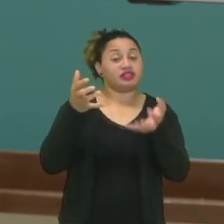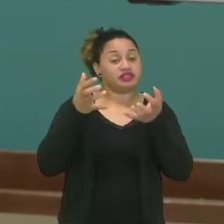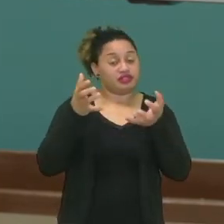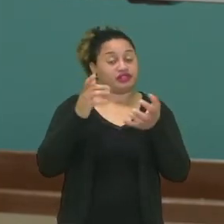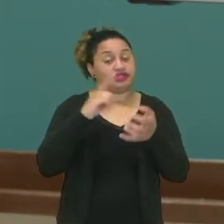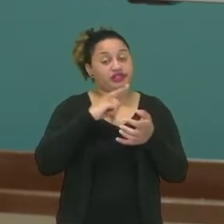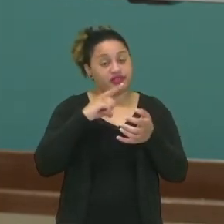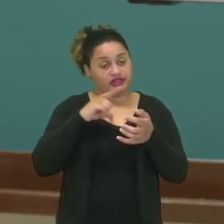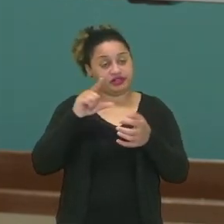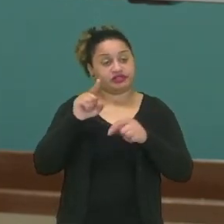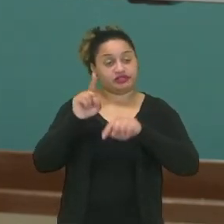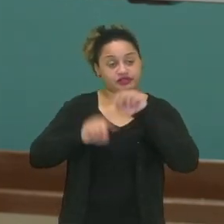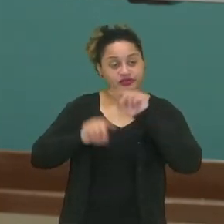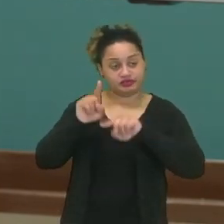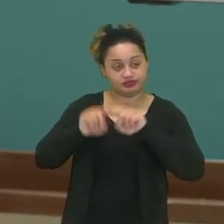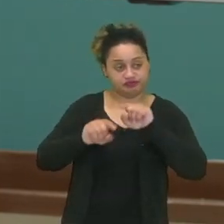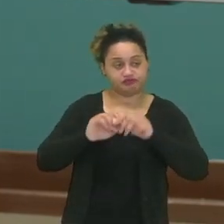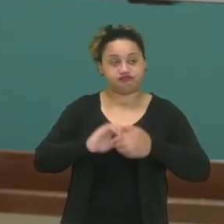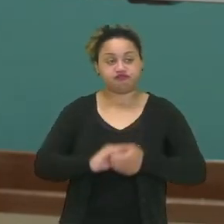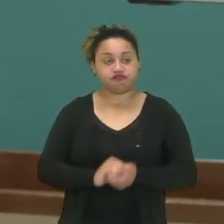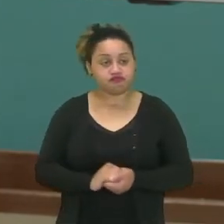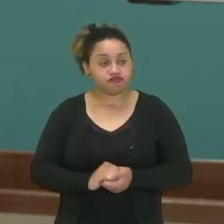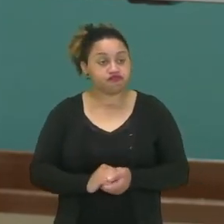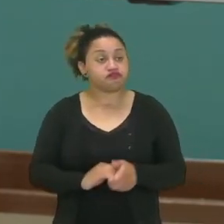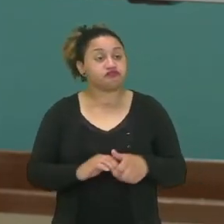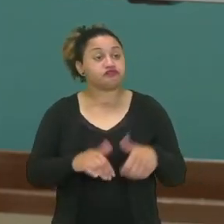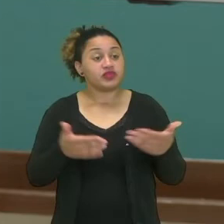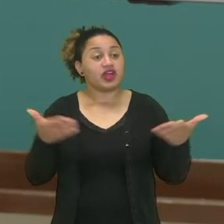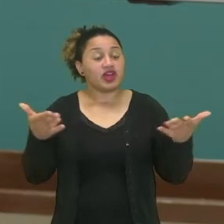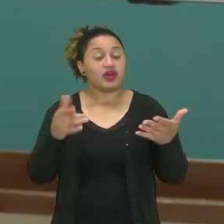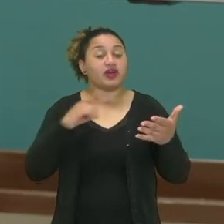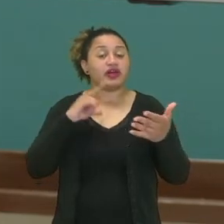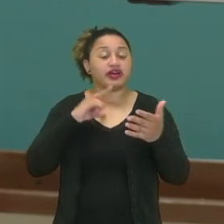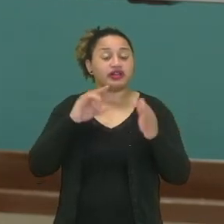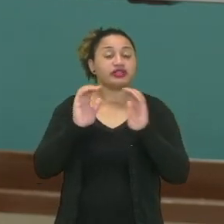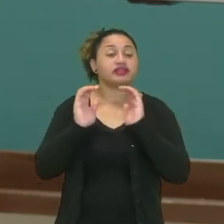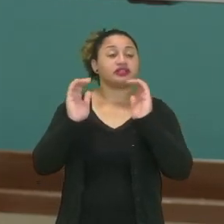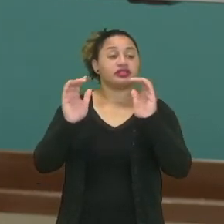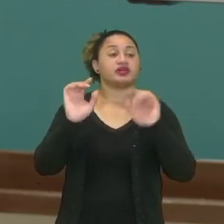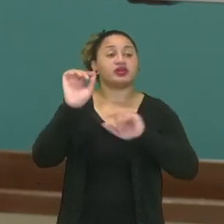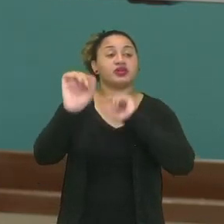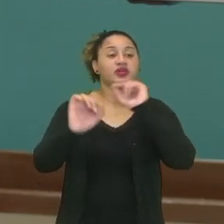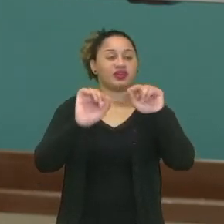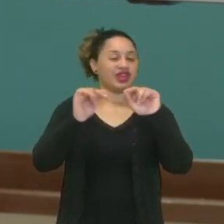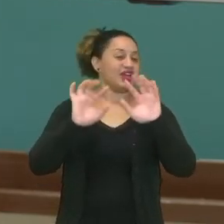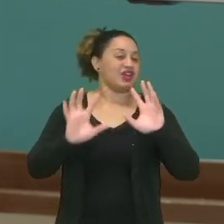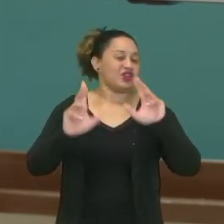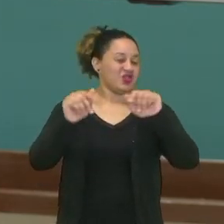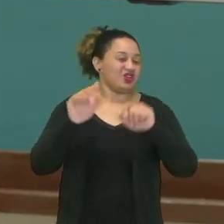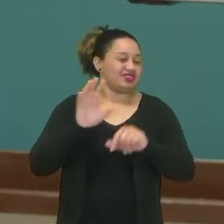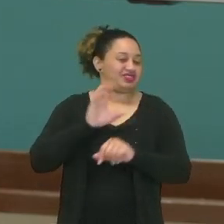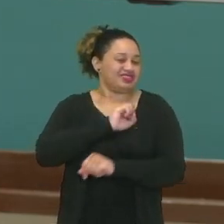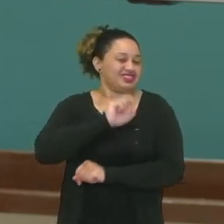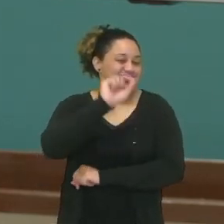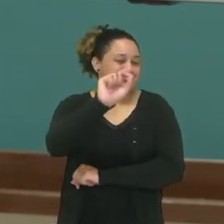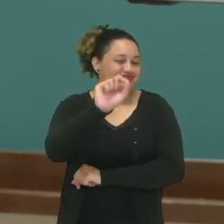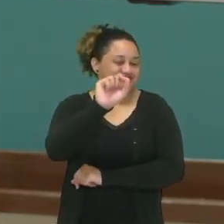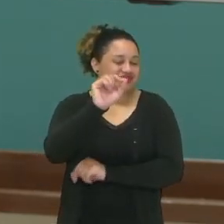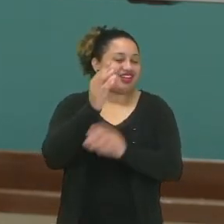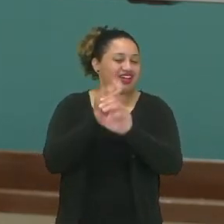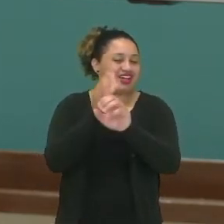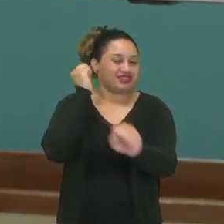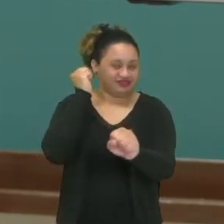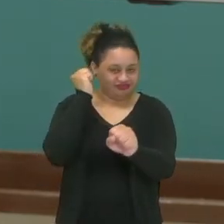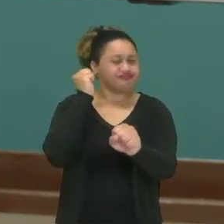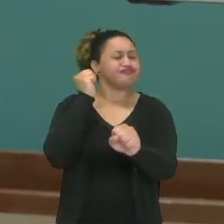dentro daquela mercadoria, certo? Agora vem uma função que todo empresário adora, né? Que é a função